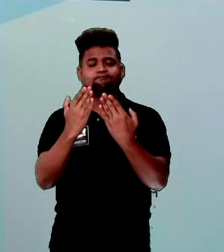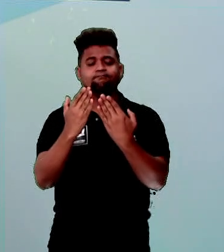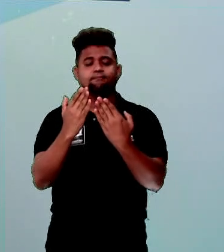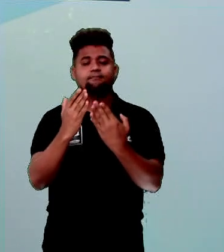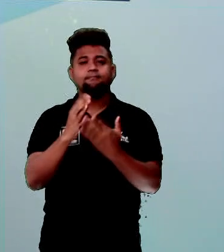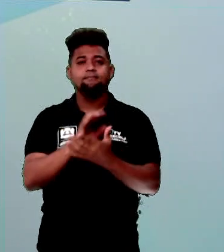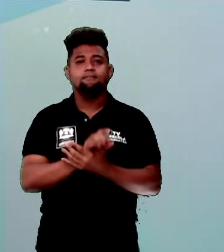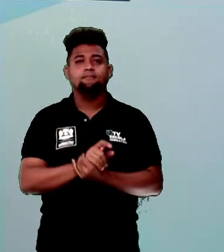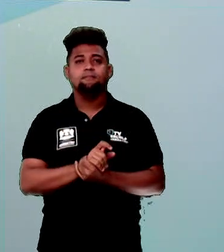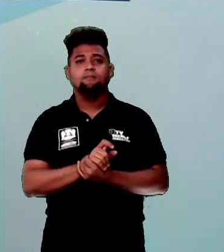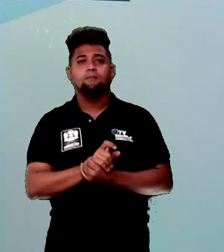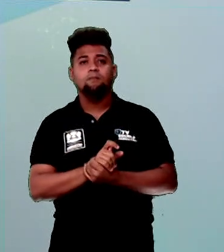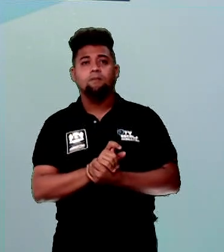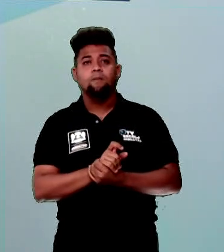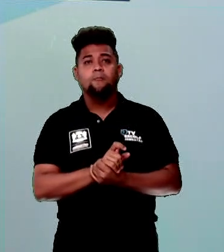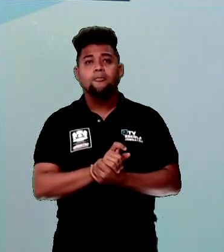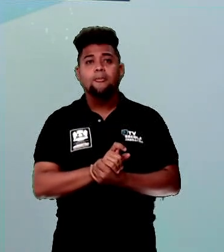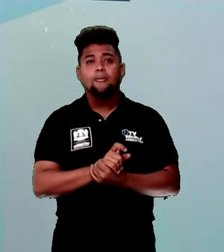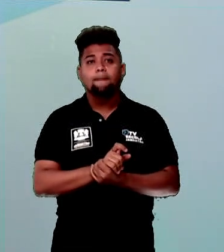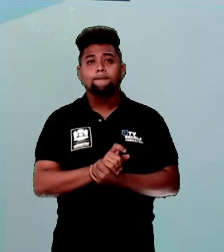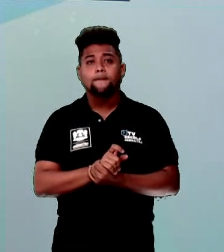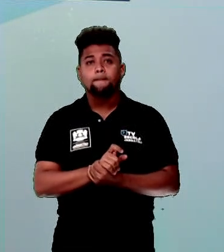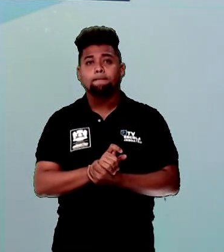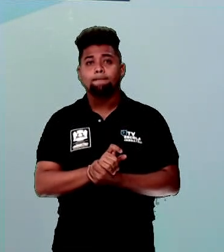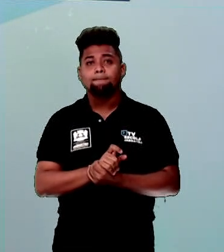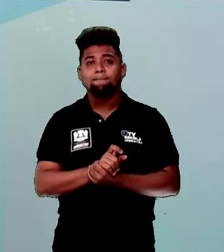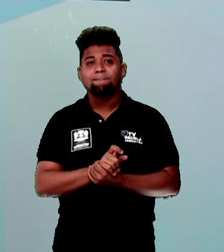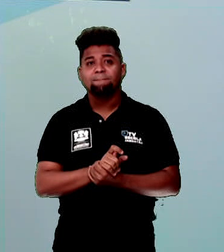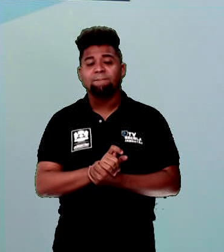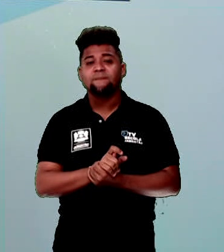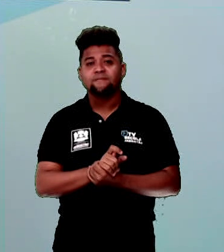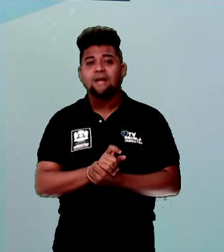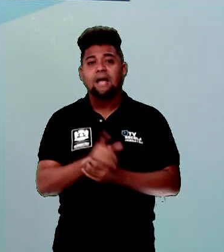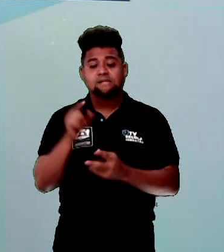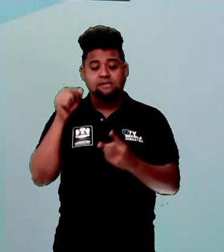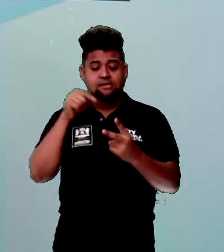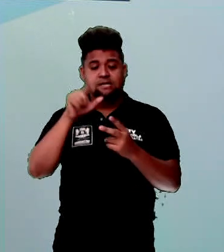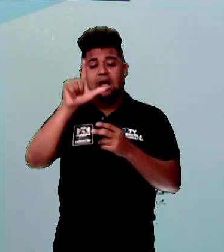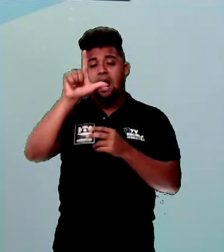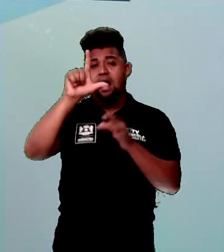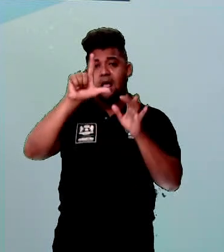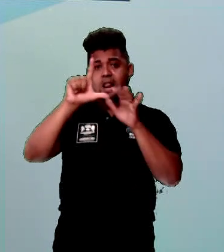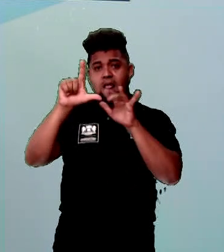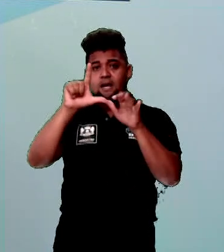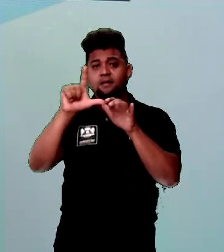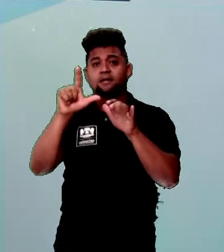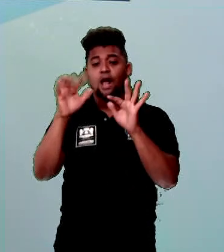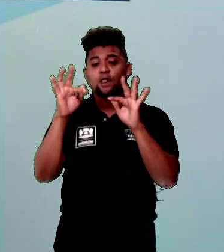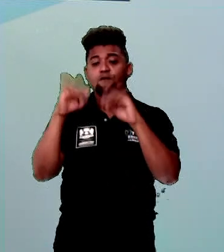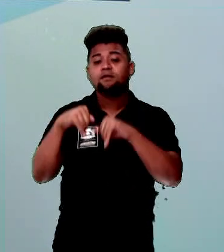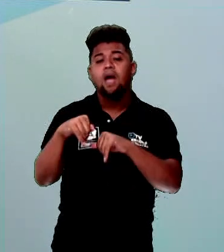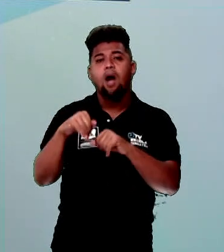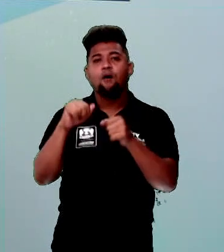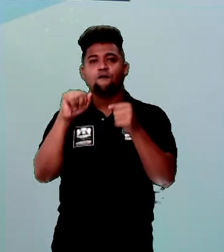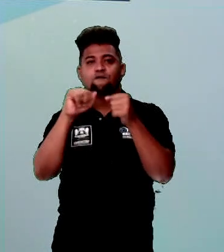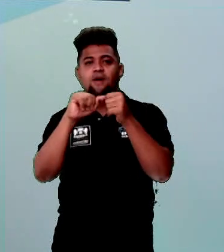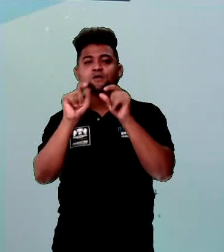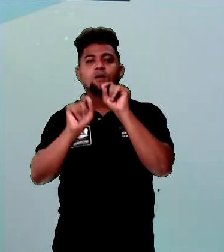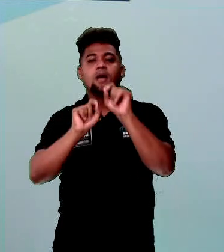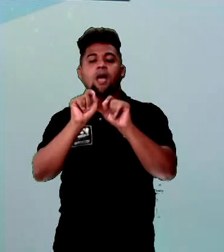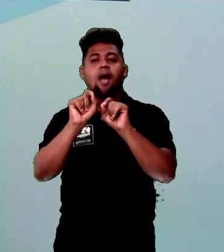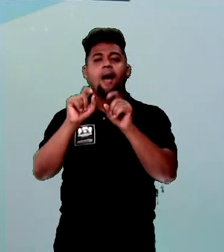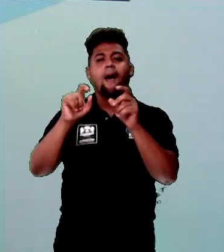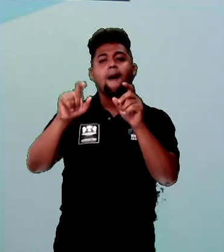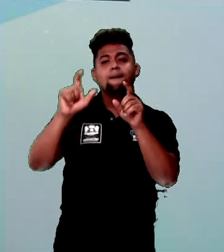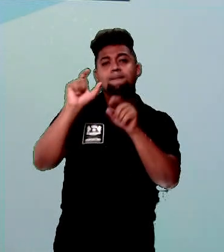palavras, aliás, desculpem. São essas letras no final que fazem com que as palavras tenham